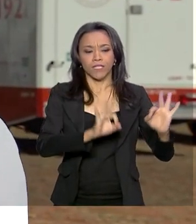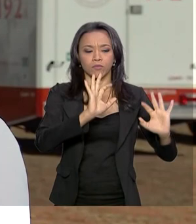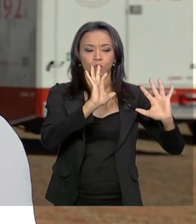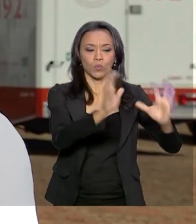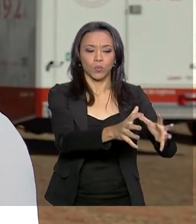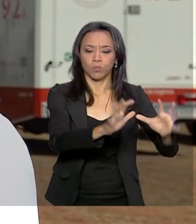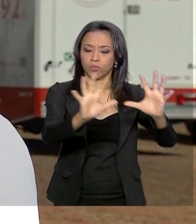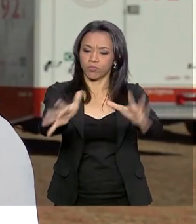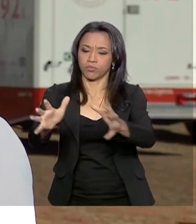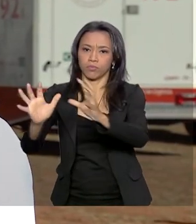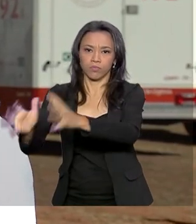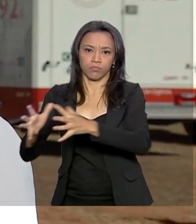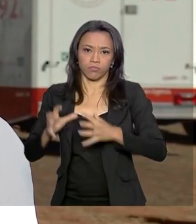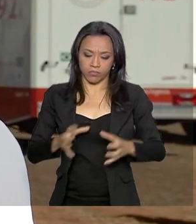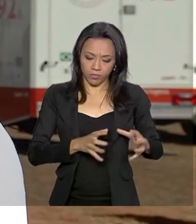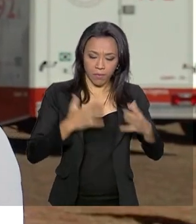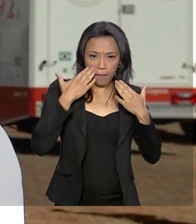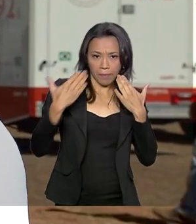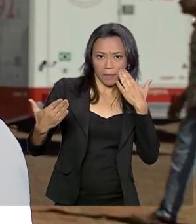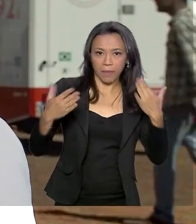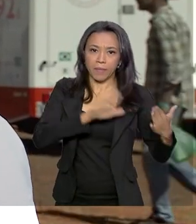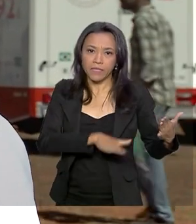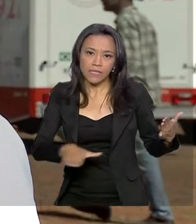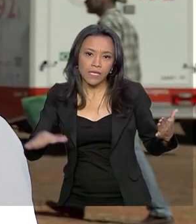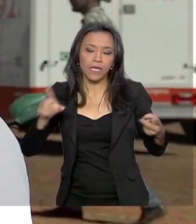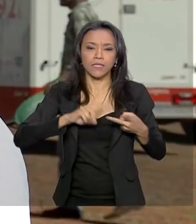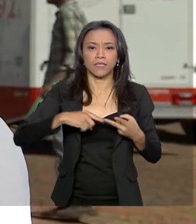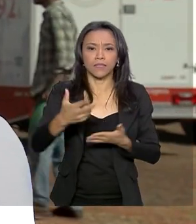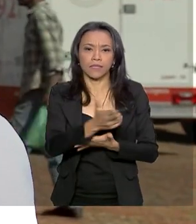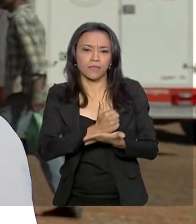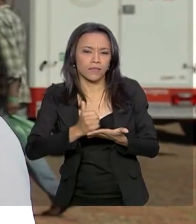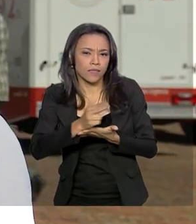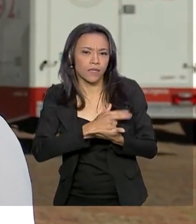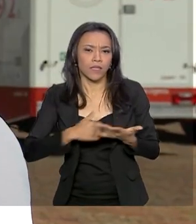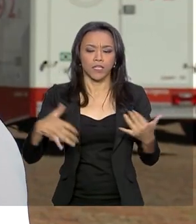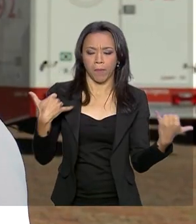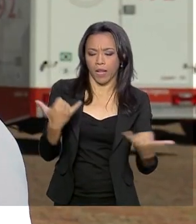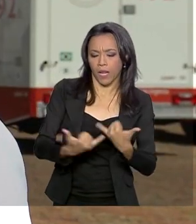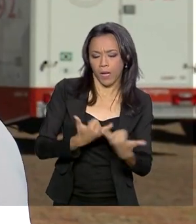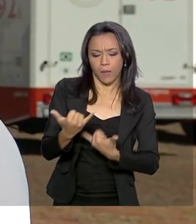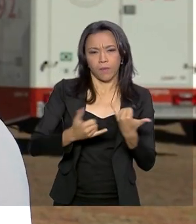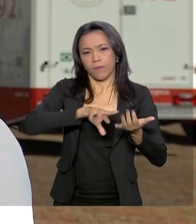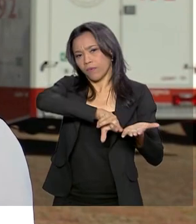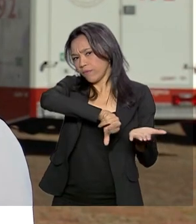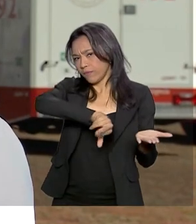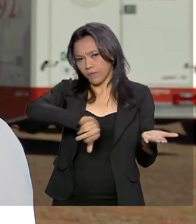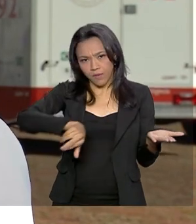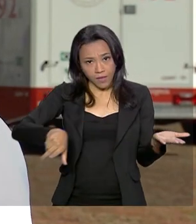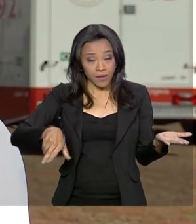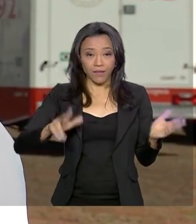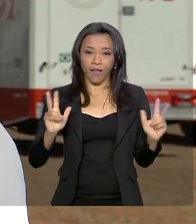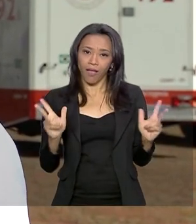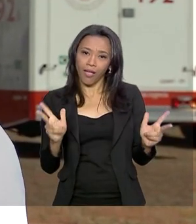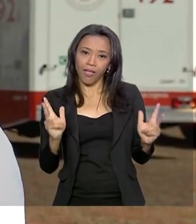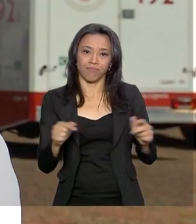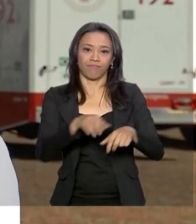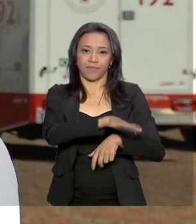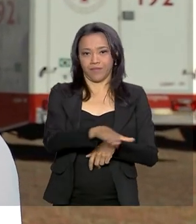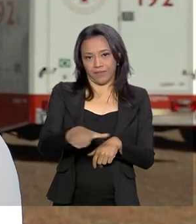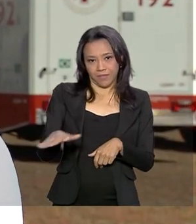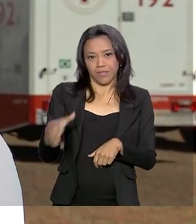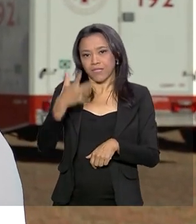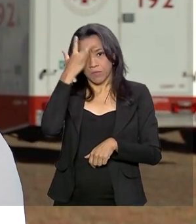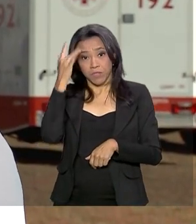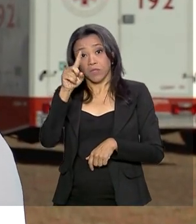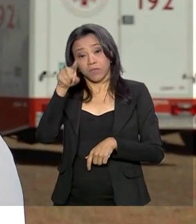expositor a com atividades para as crianças pintura jogos e outras atividades lúdicas pra que os nossos